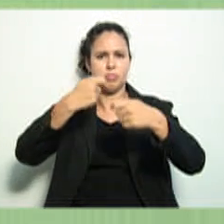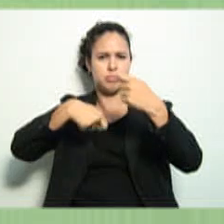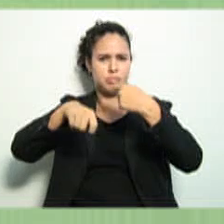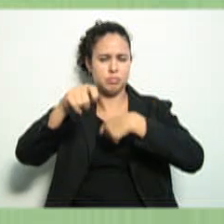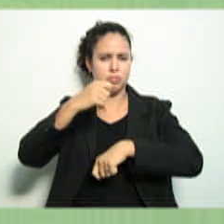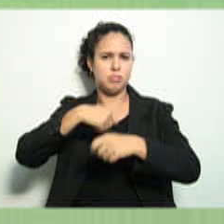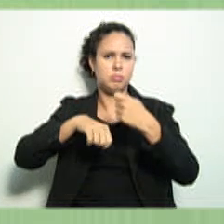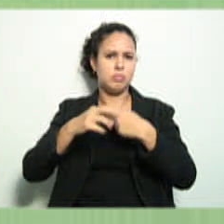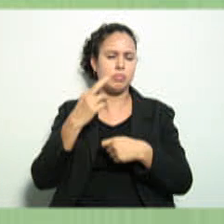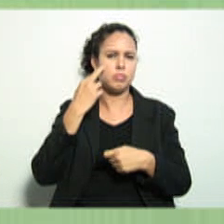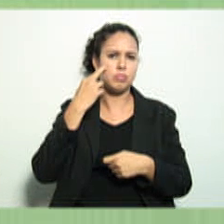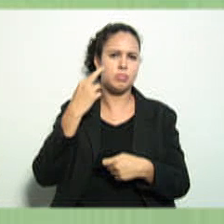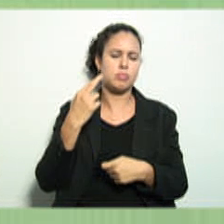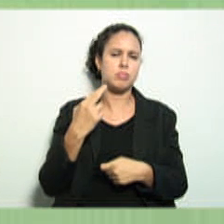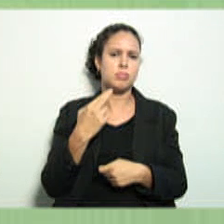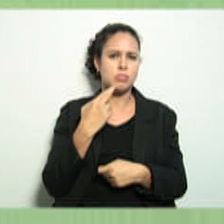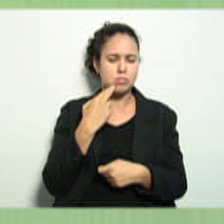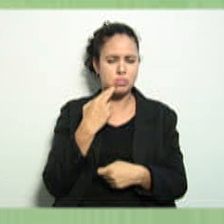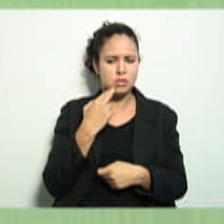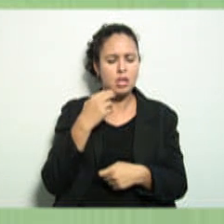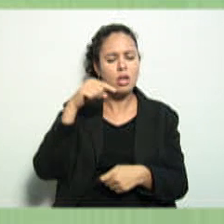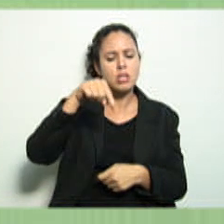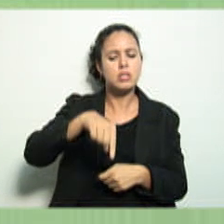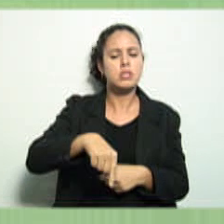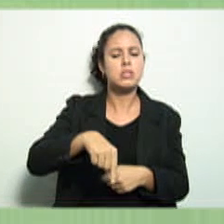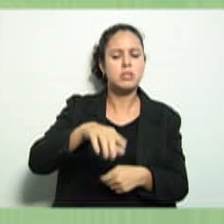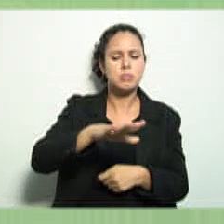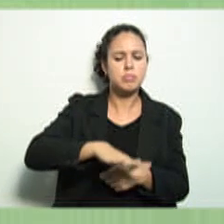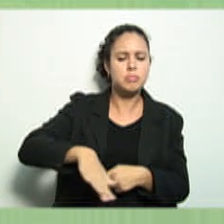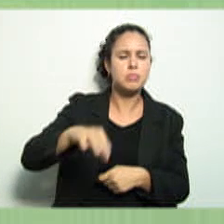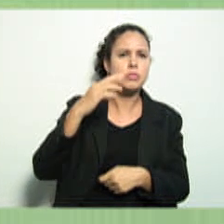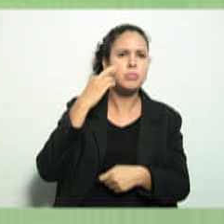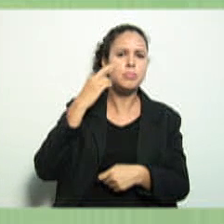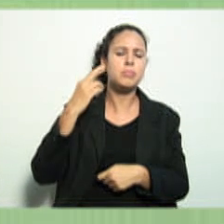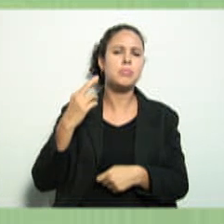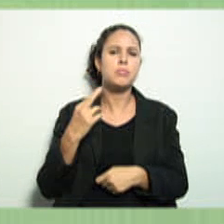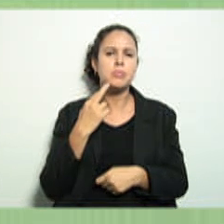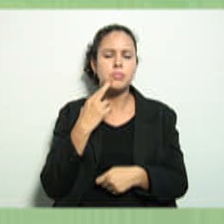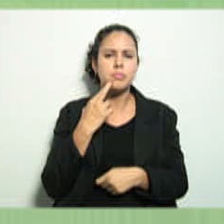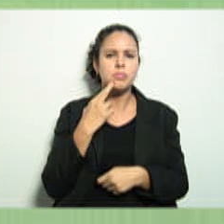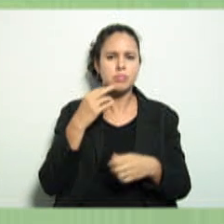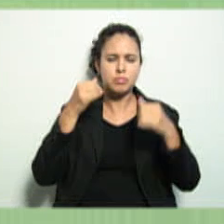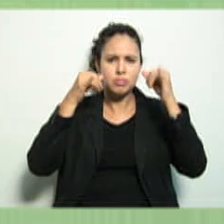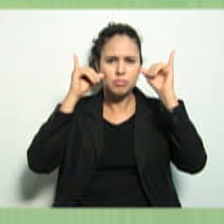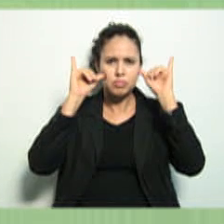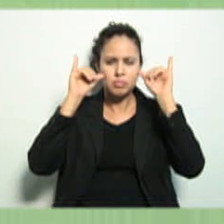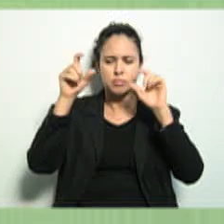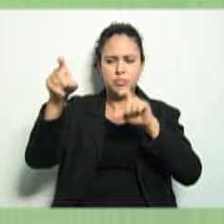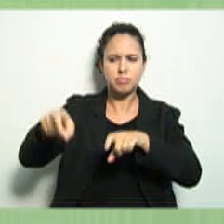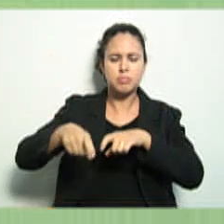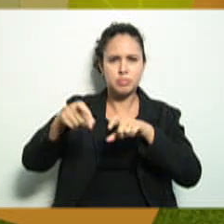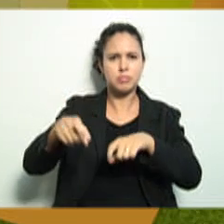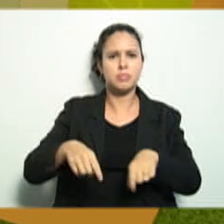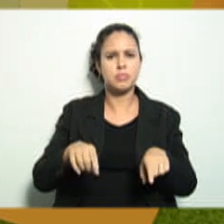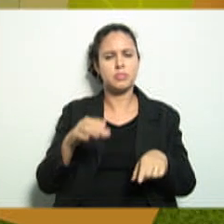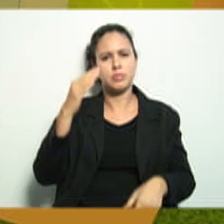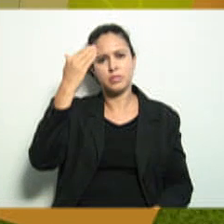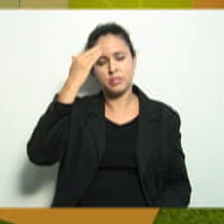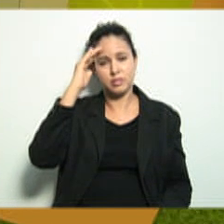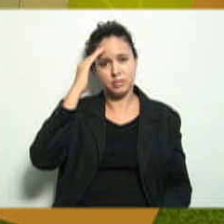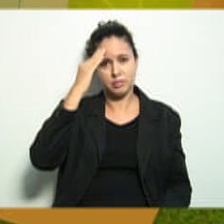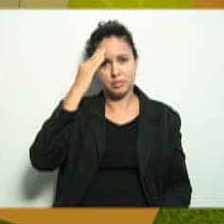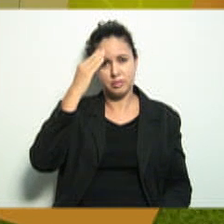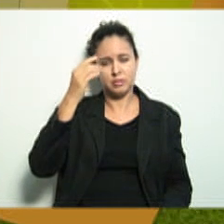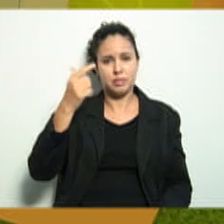o porquê o estado tem vocação agropecuária e compreender o atual estágio produtivo do estado. Semana que